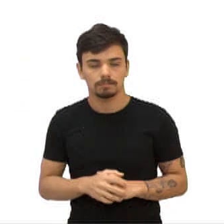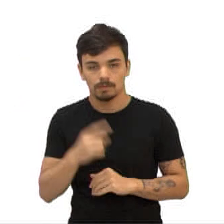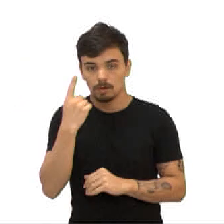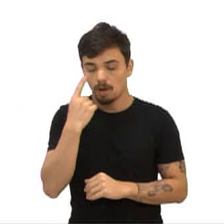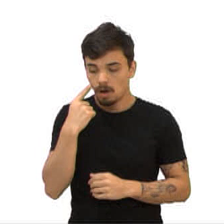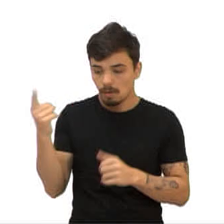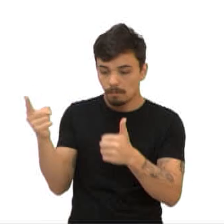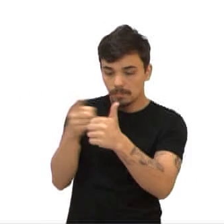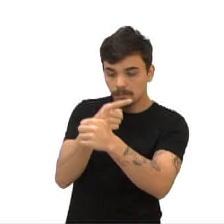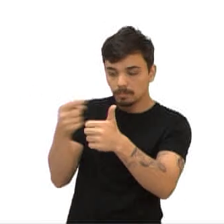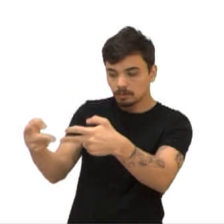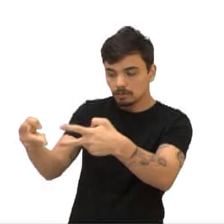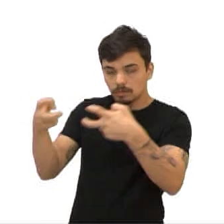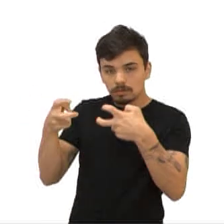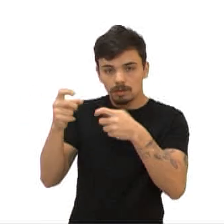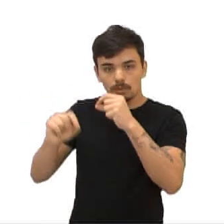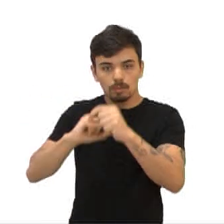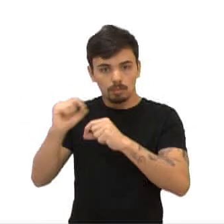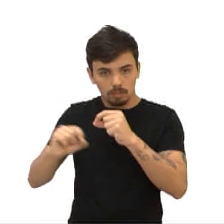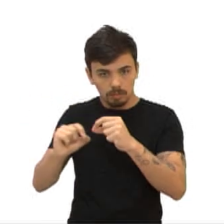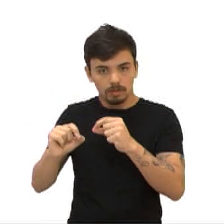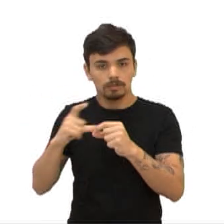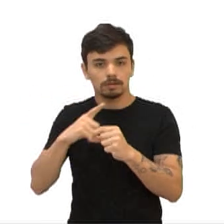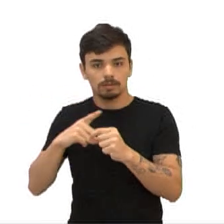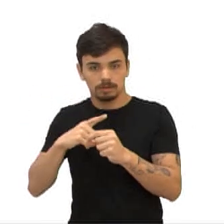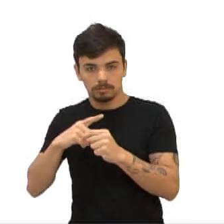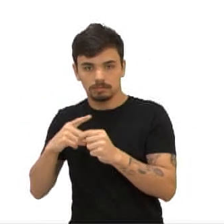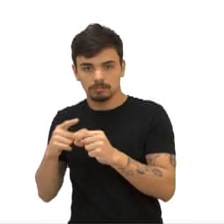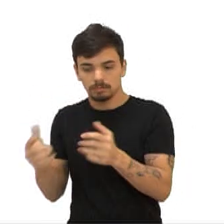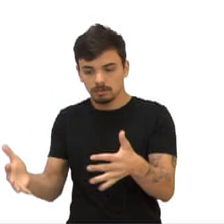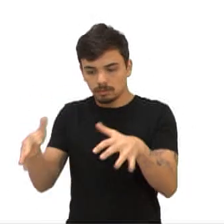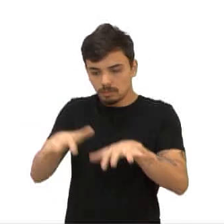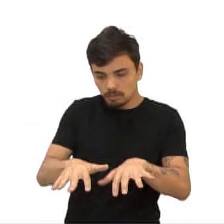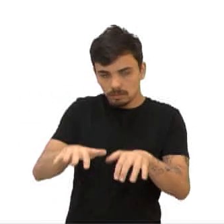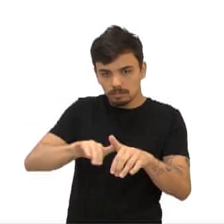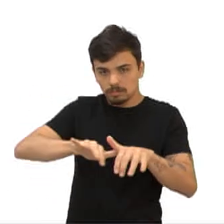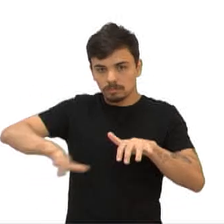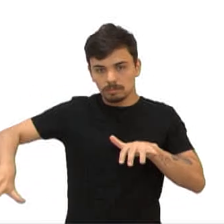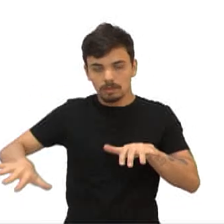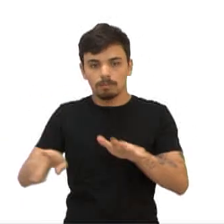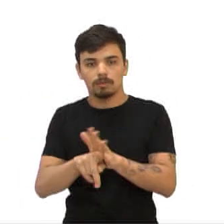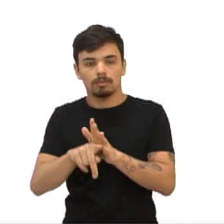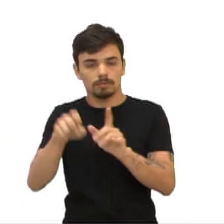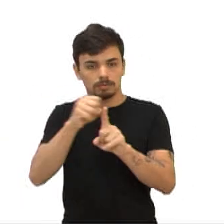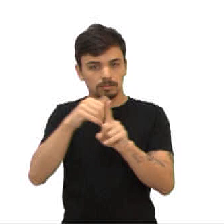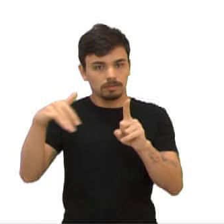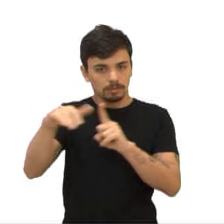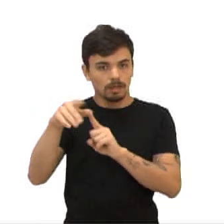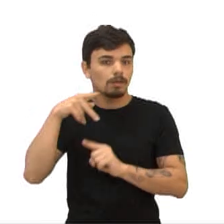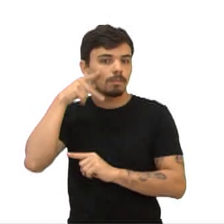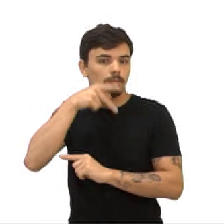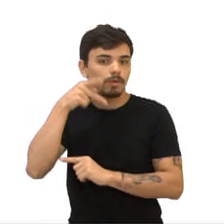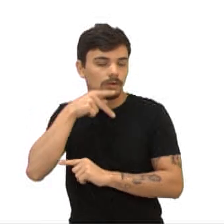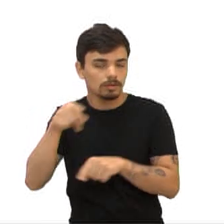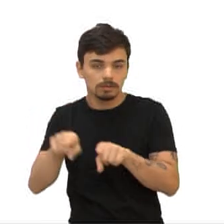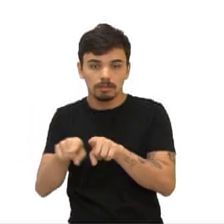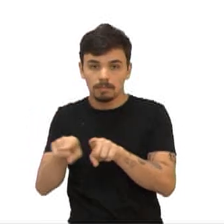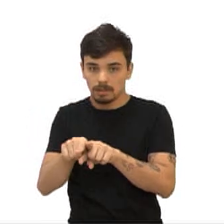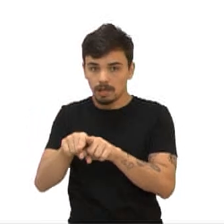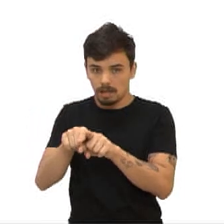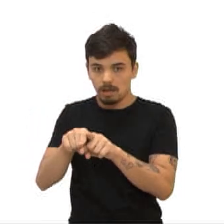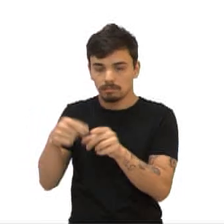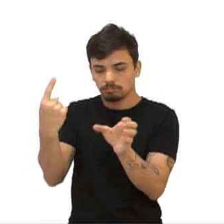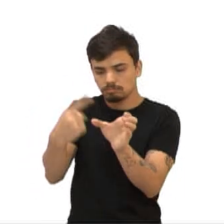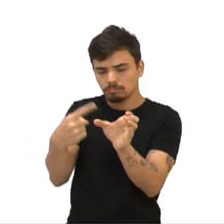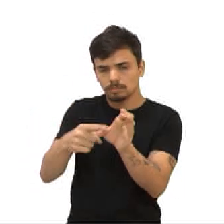de cidadania diz respeito à inclusão e exclusão numa comunidade política, a nação. É a noção de cidadania que